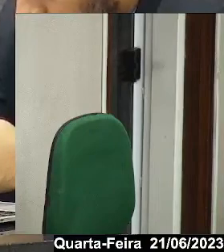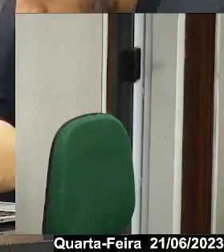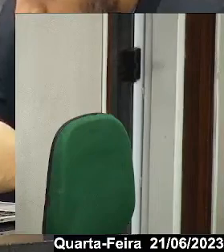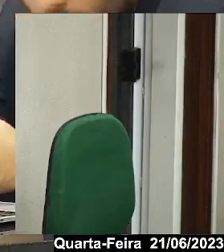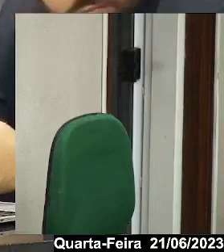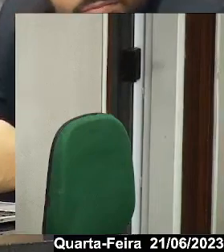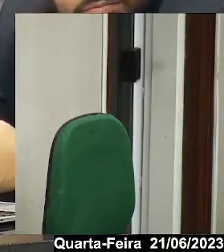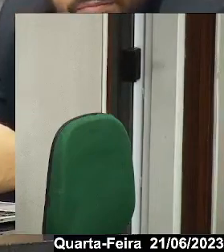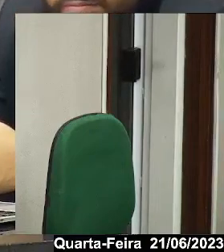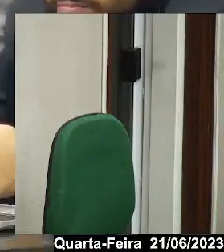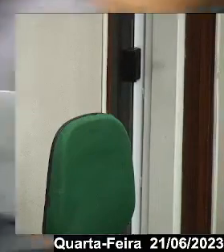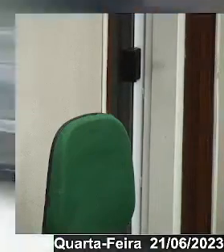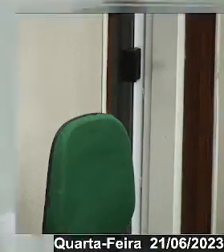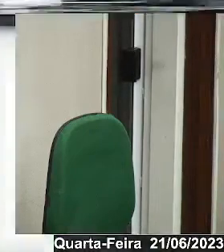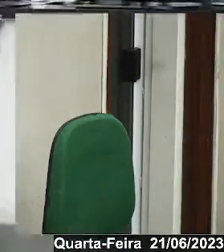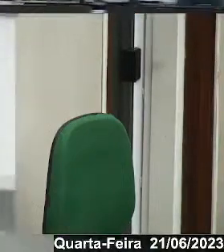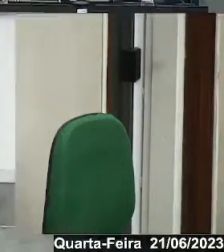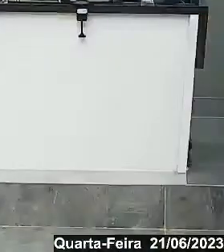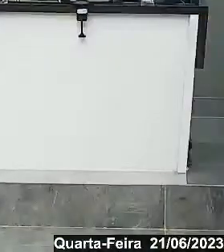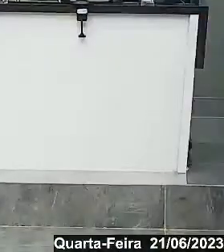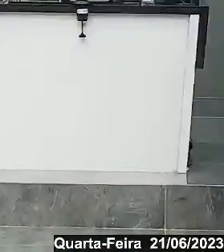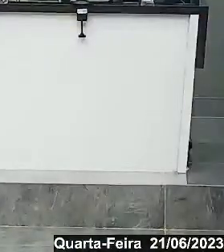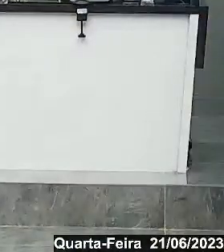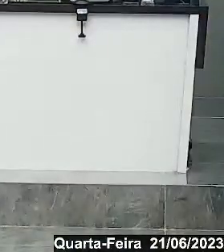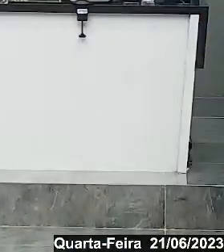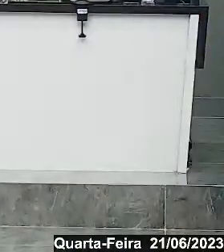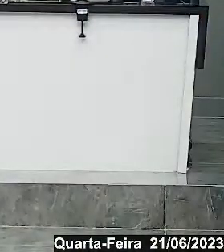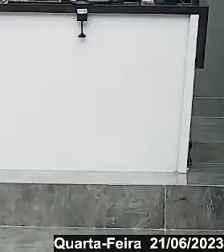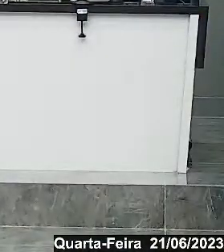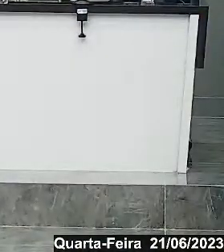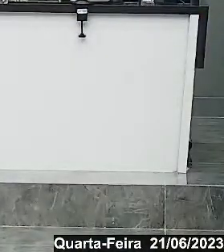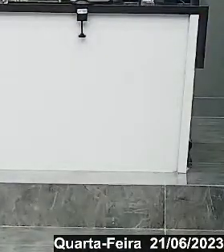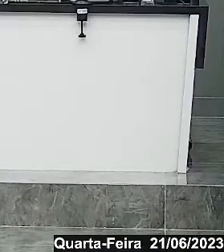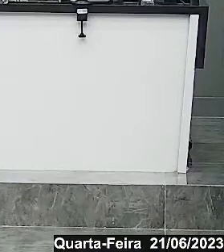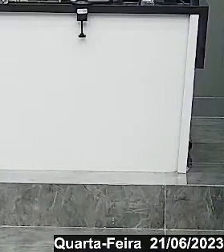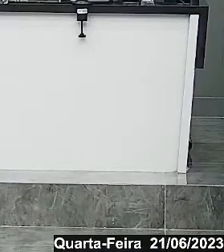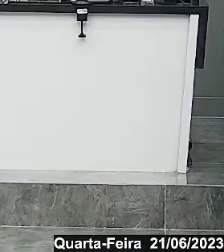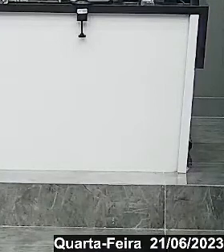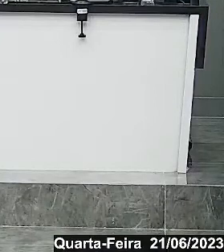Parabéns, vereador Lúcio Costa. Eu gostaria de